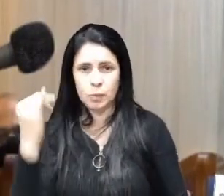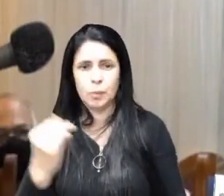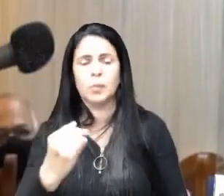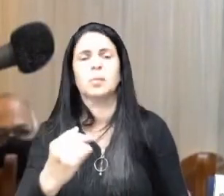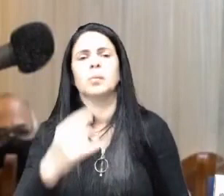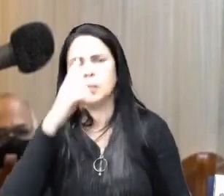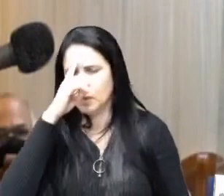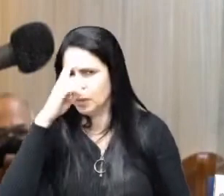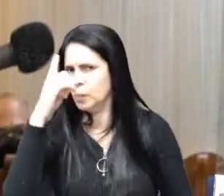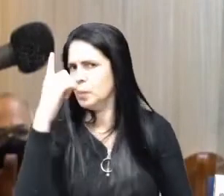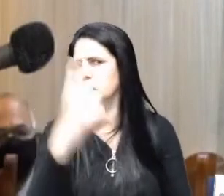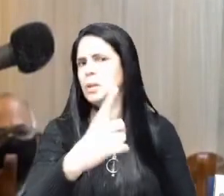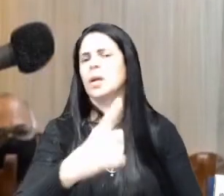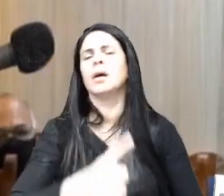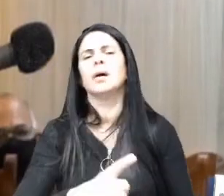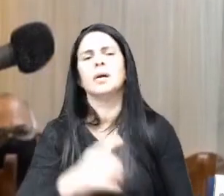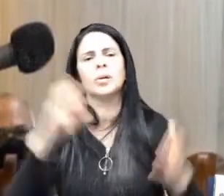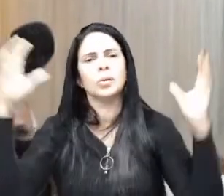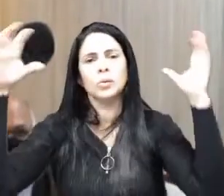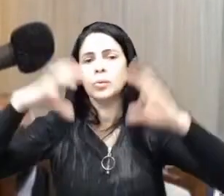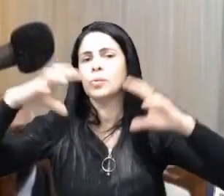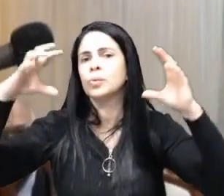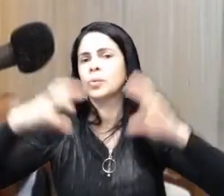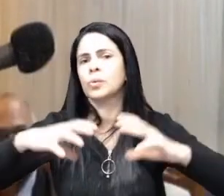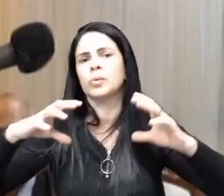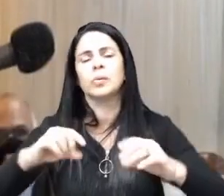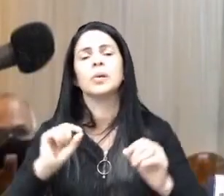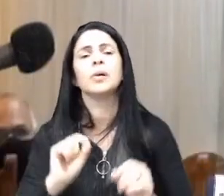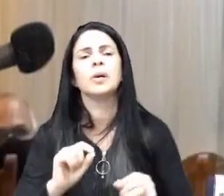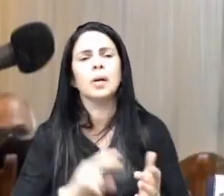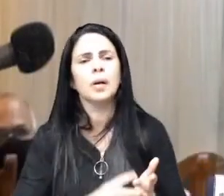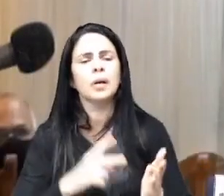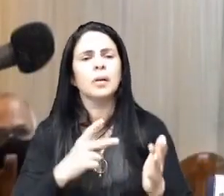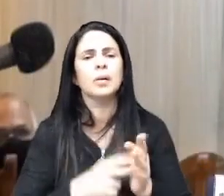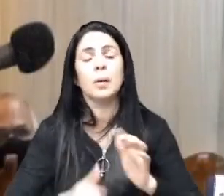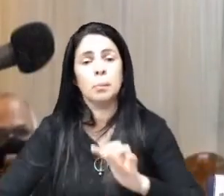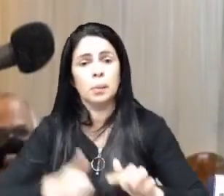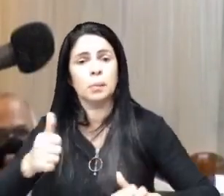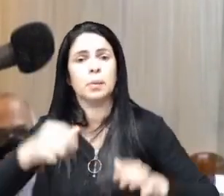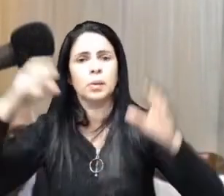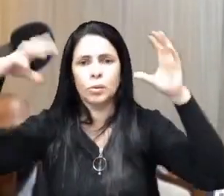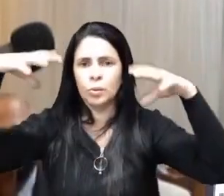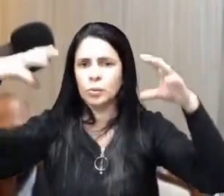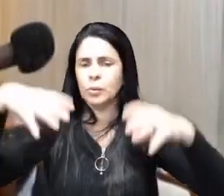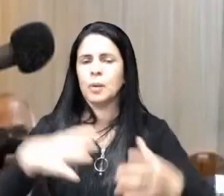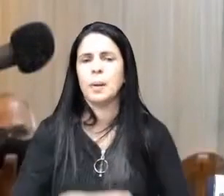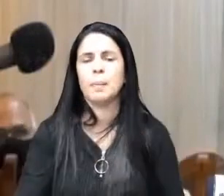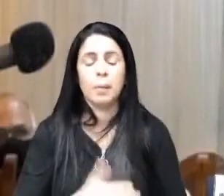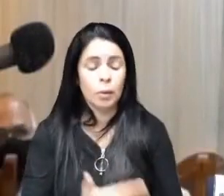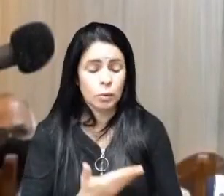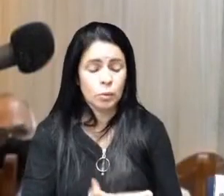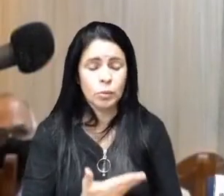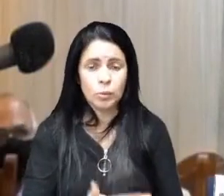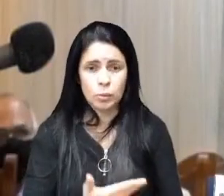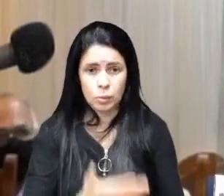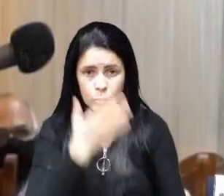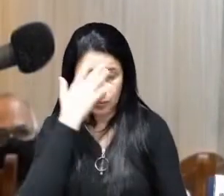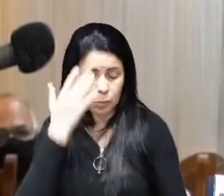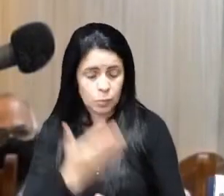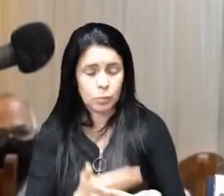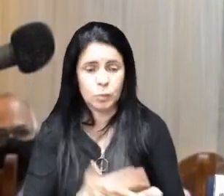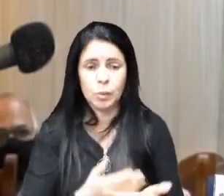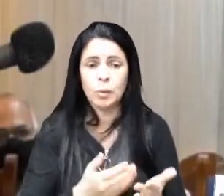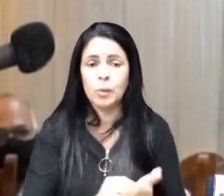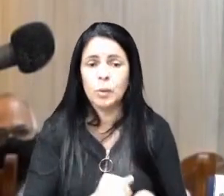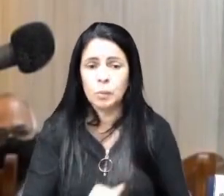a serôdia. Temporã é a primeira chuva. E os estudiosos da Bíblia dizem que a primeira chuva foi no